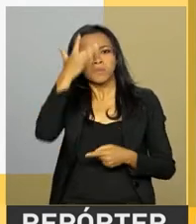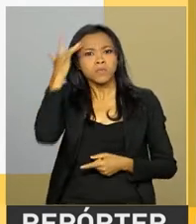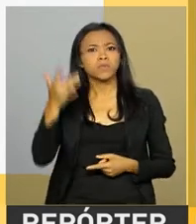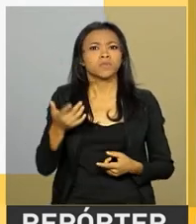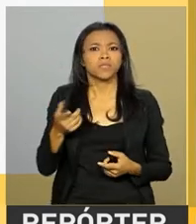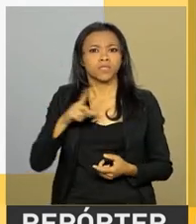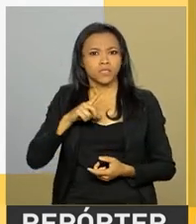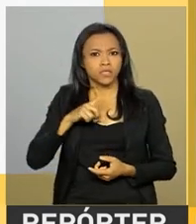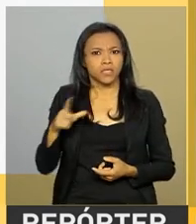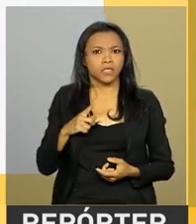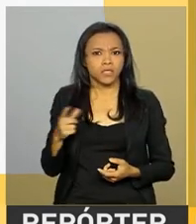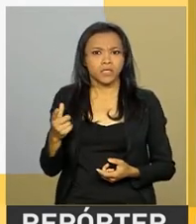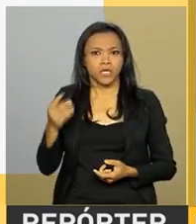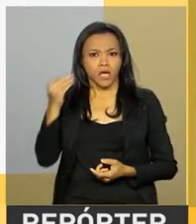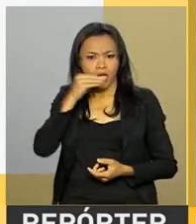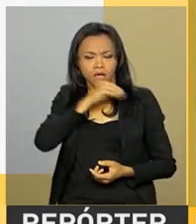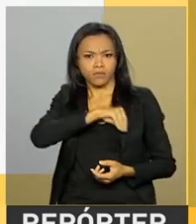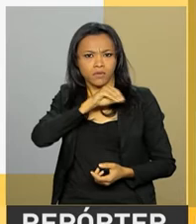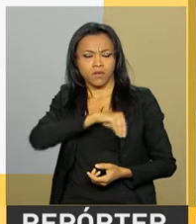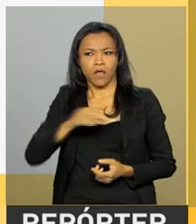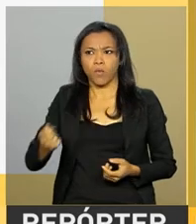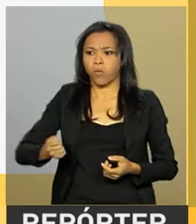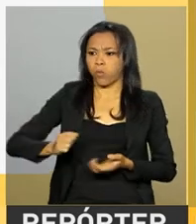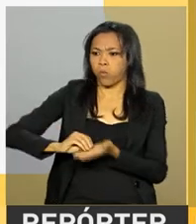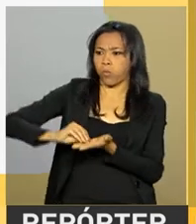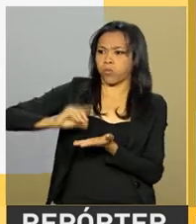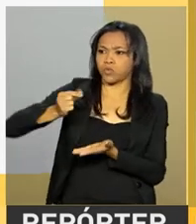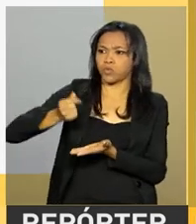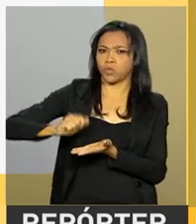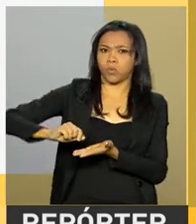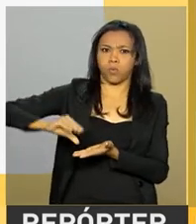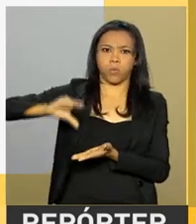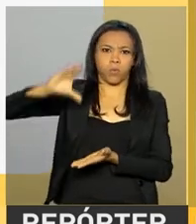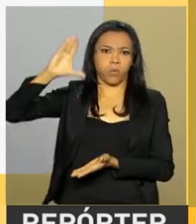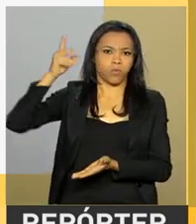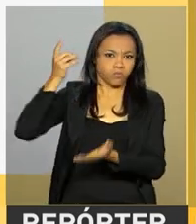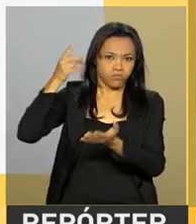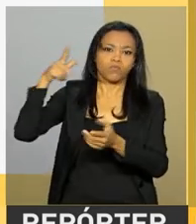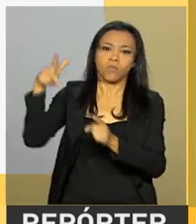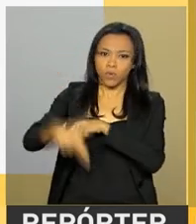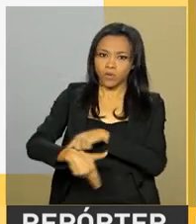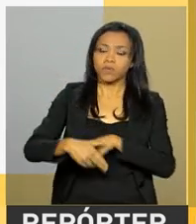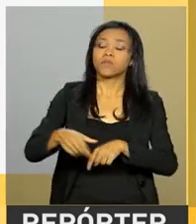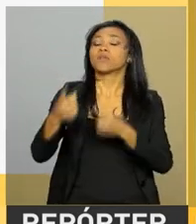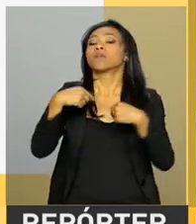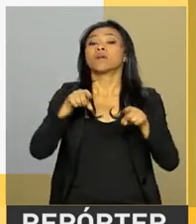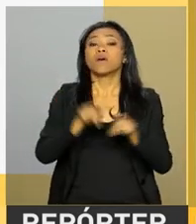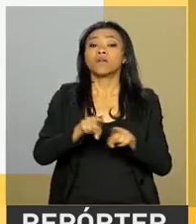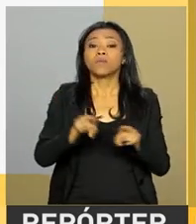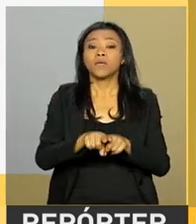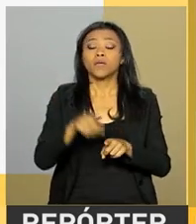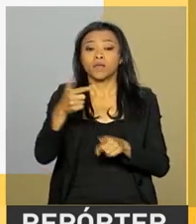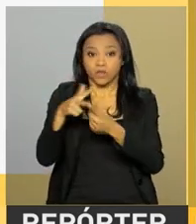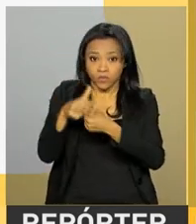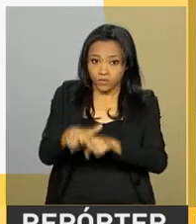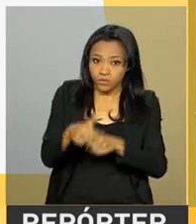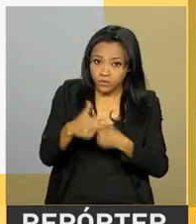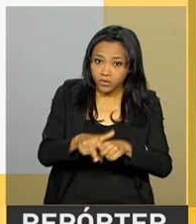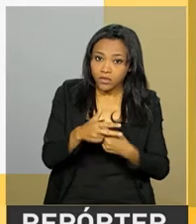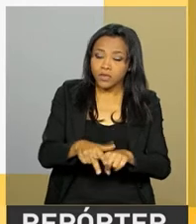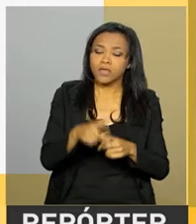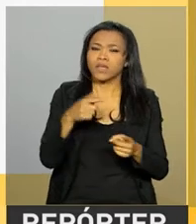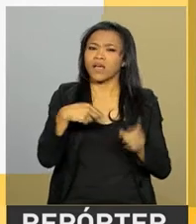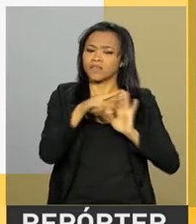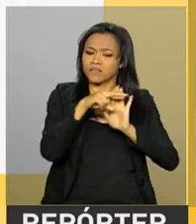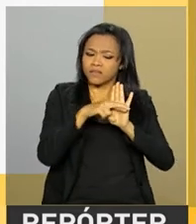lugar, e cortando naturalmente aqueles que recebem mais, primeiro ponto. Segundo ponto é que na forma como ela foi